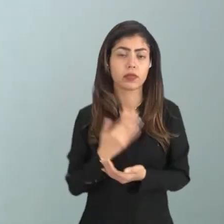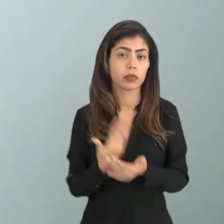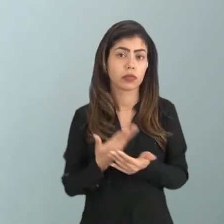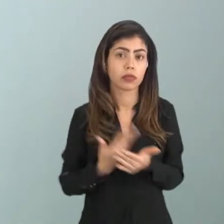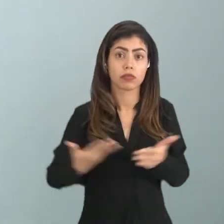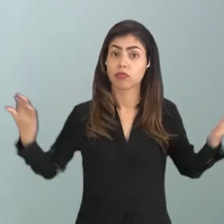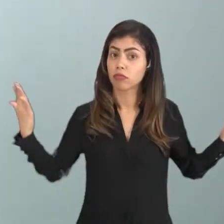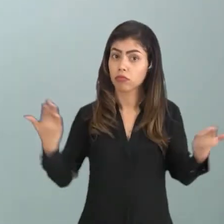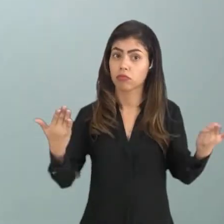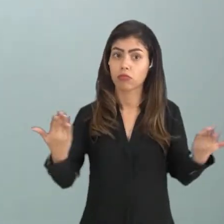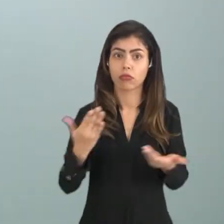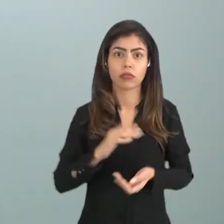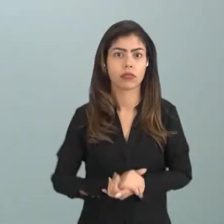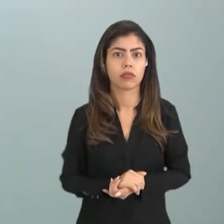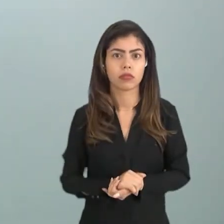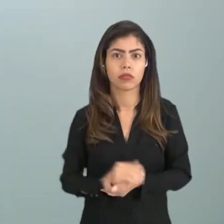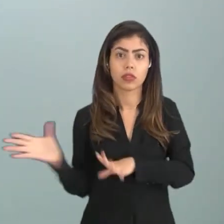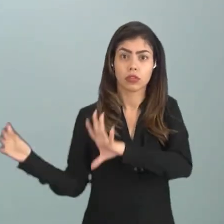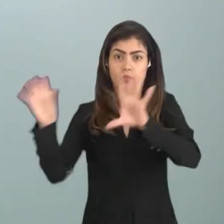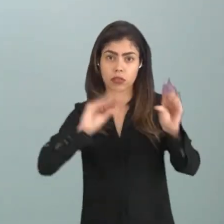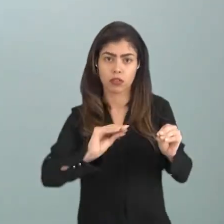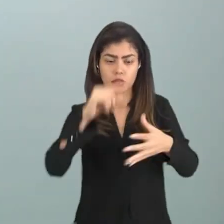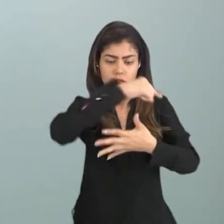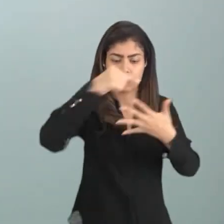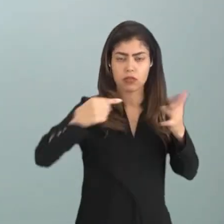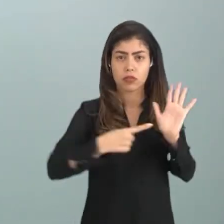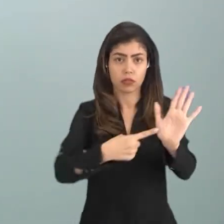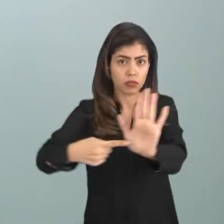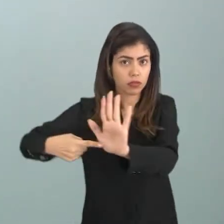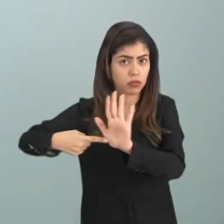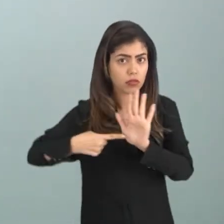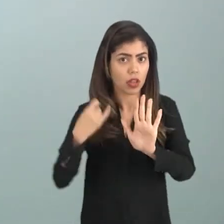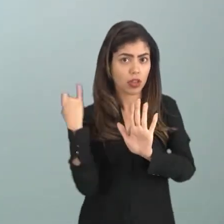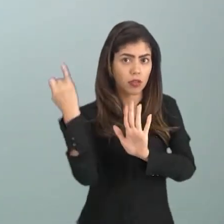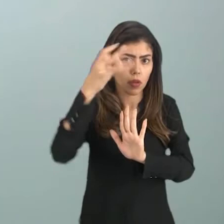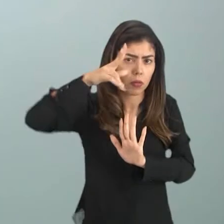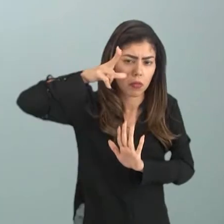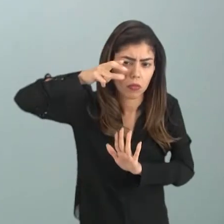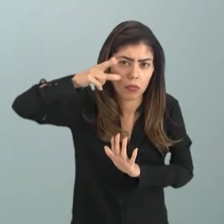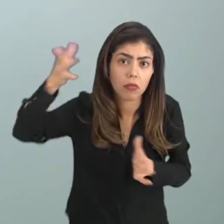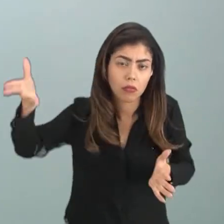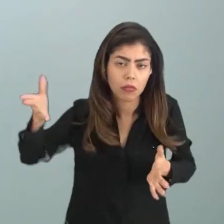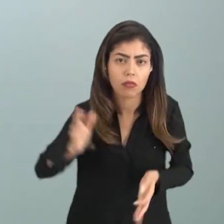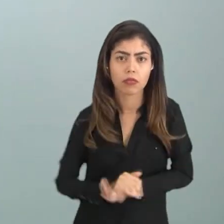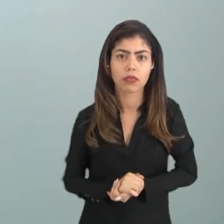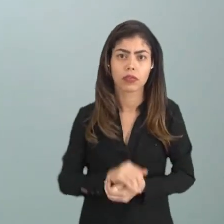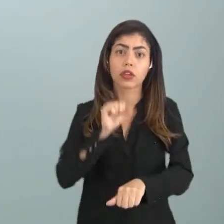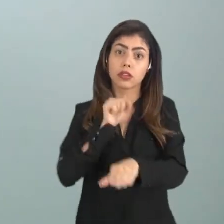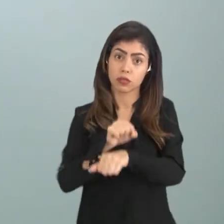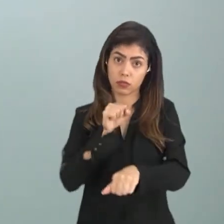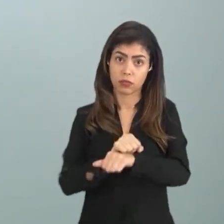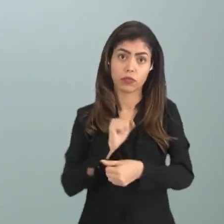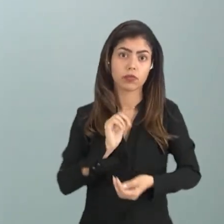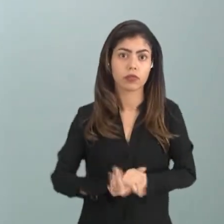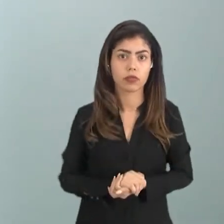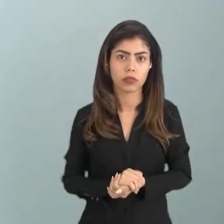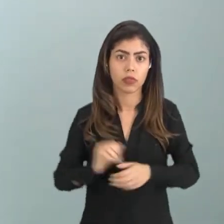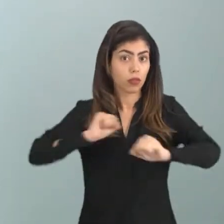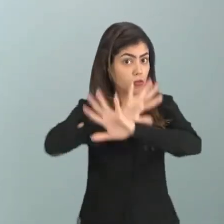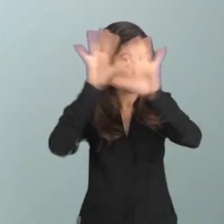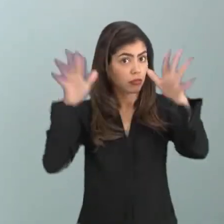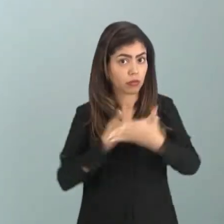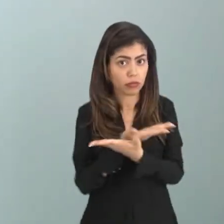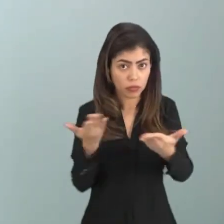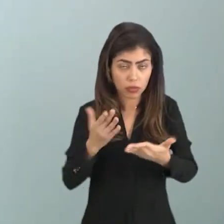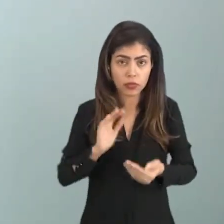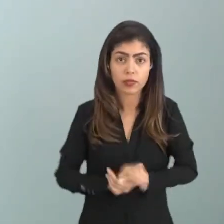nossa aula de hoje. Eu quis trazer essa modalidade para vocês porque ela é muito interessante. Espero que tenha sido